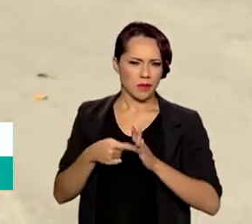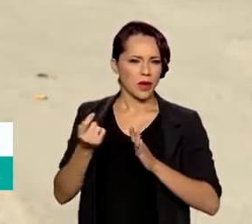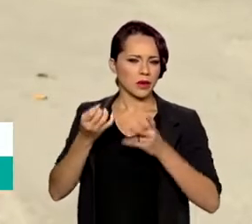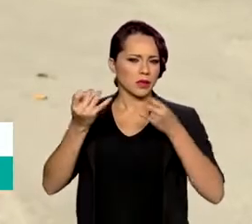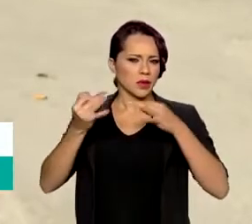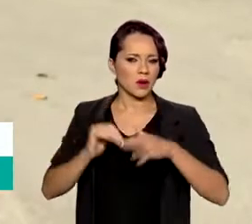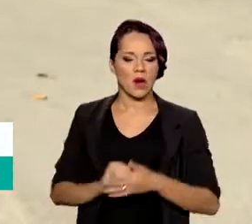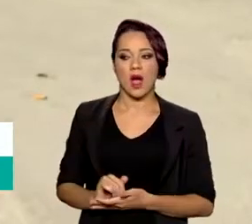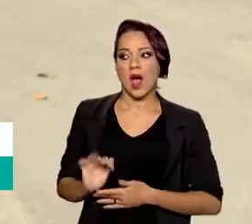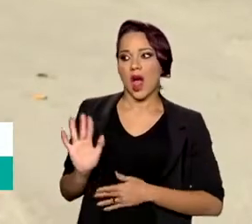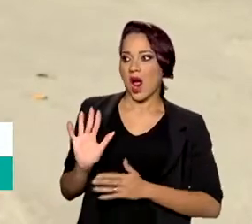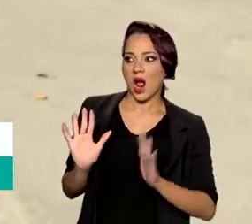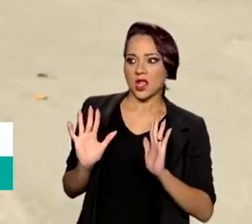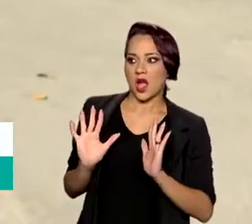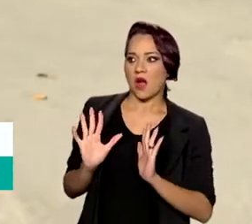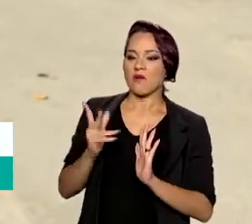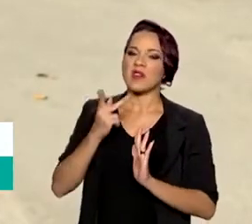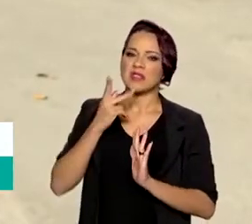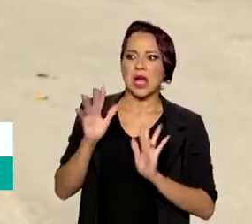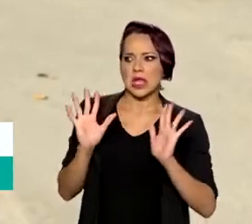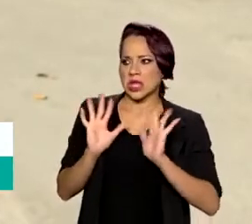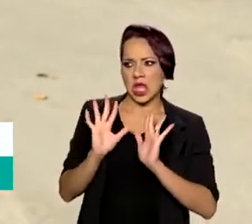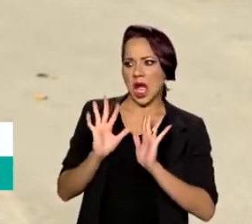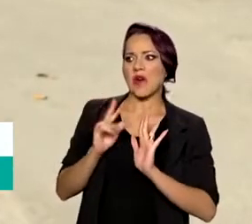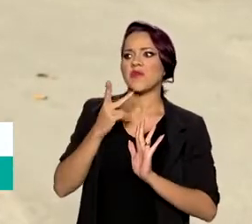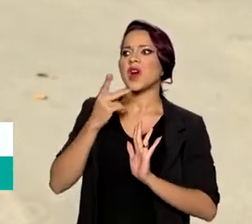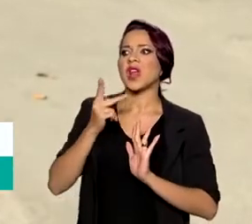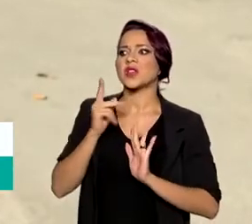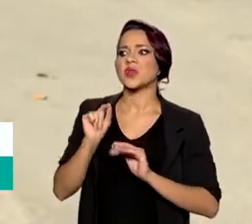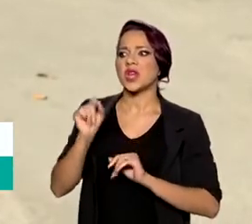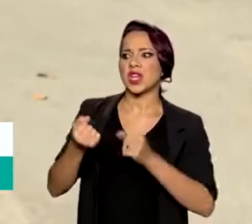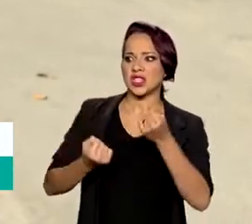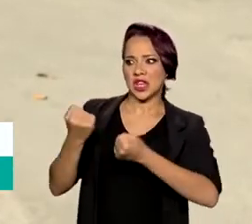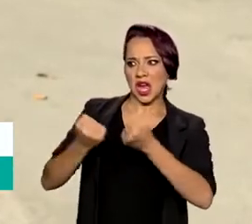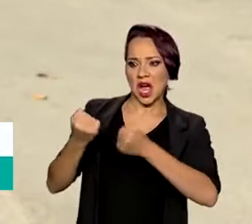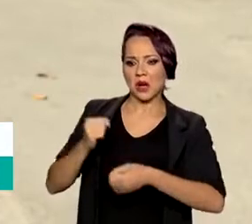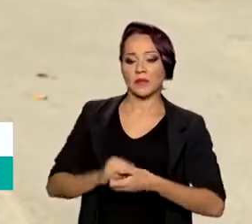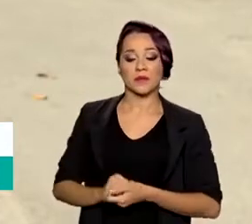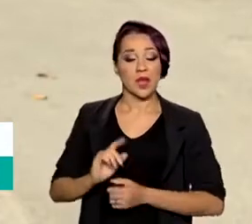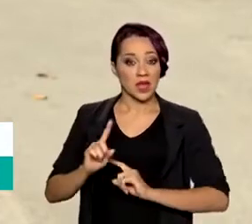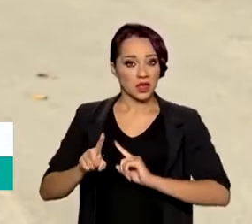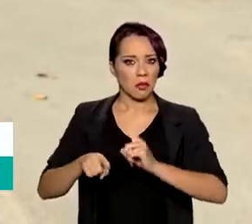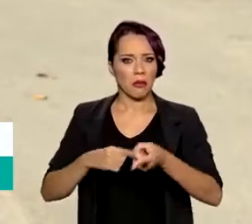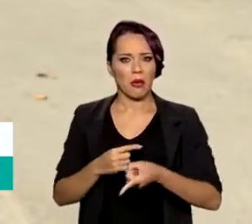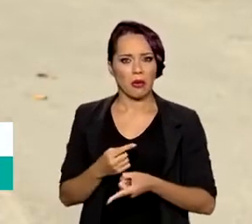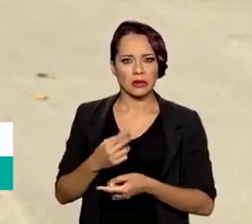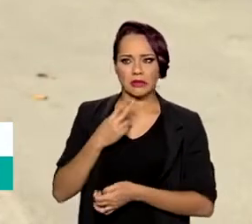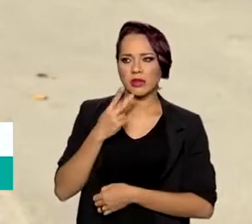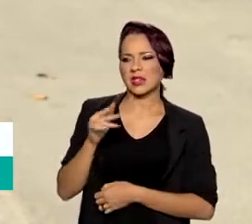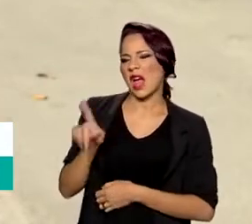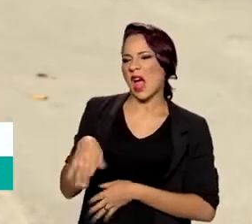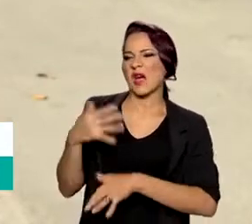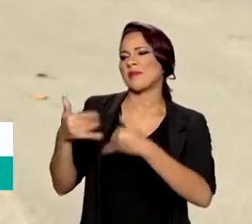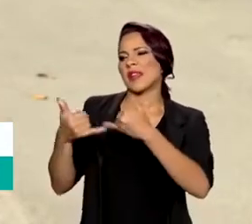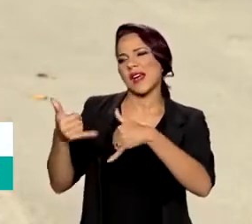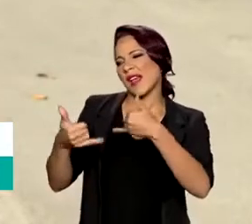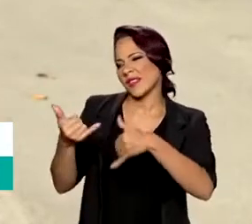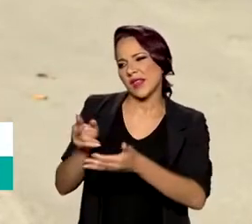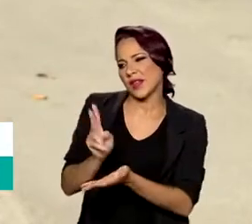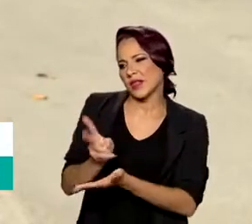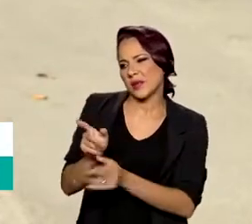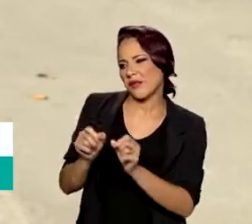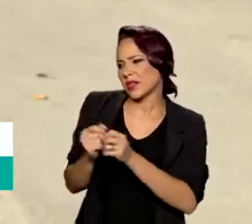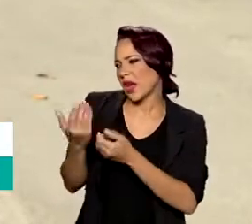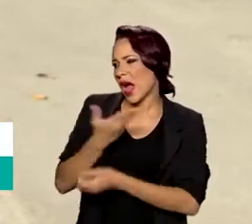ele justificou, dizendo que se tratava, estava falando de carros. Depois ele disse que era uma brincadeira que sempre fazia